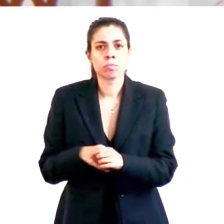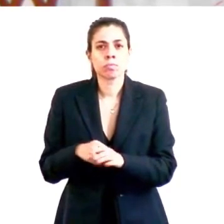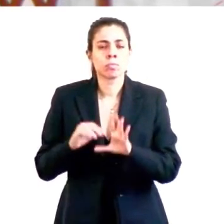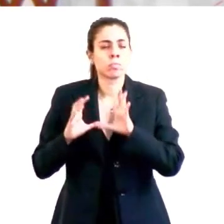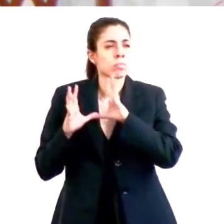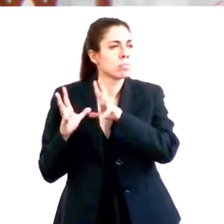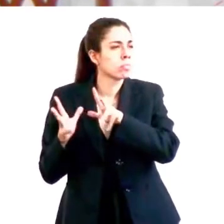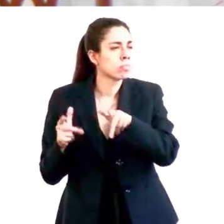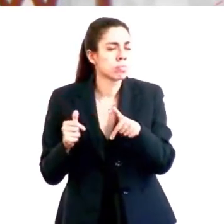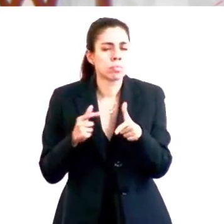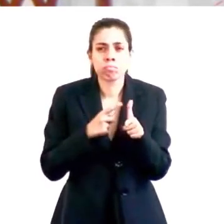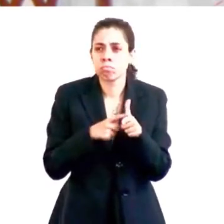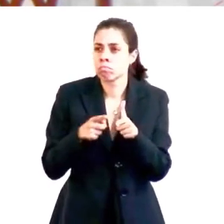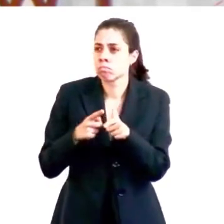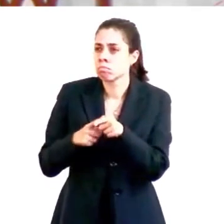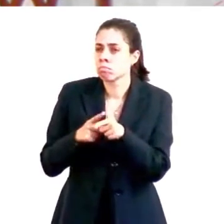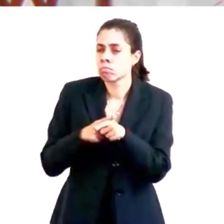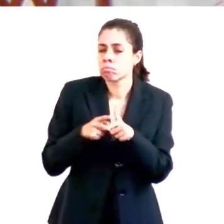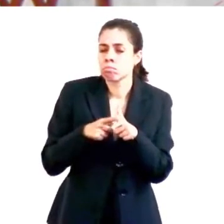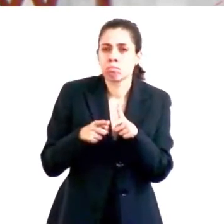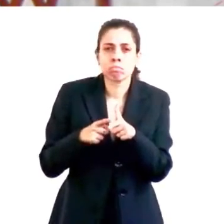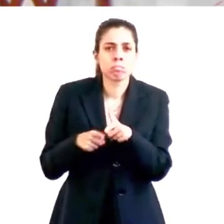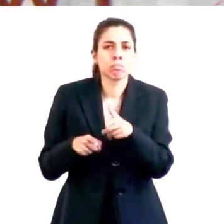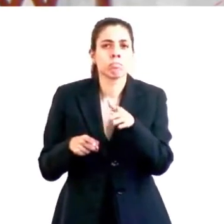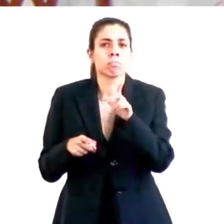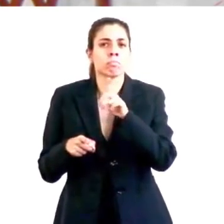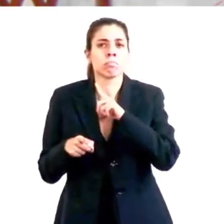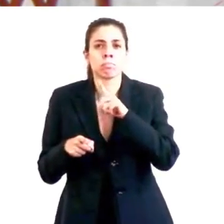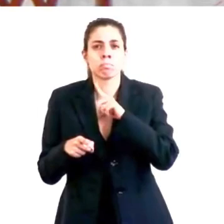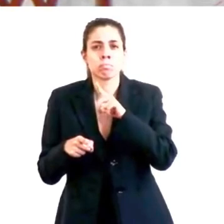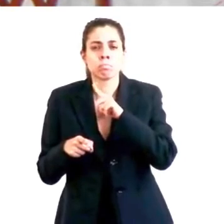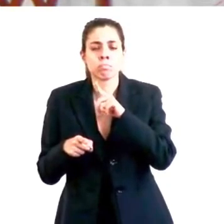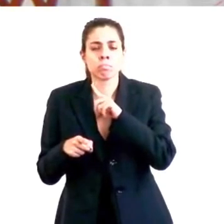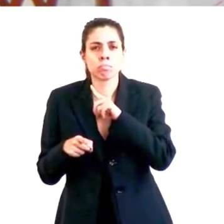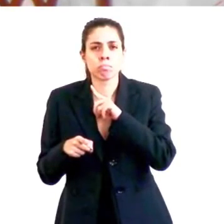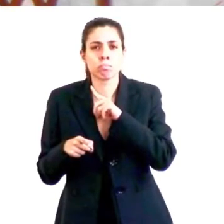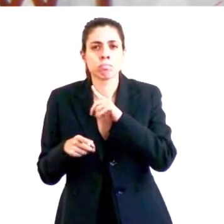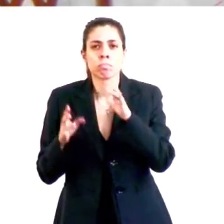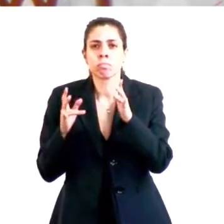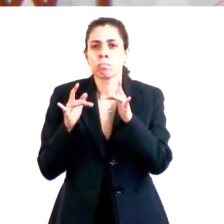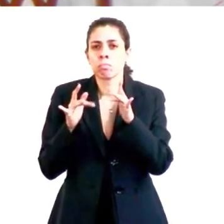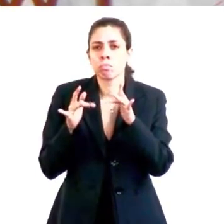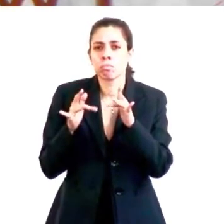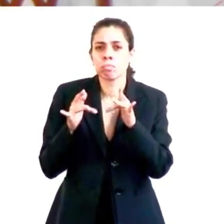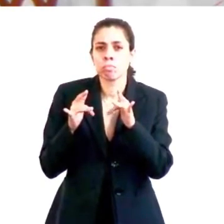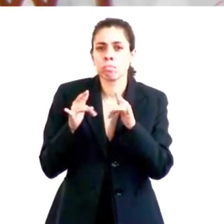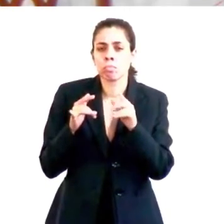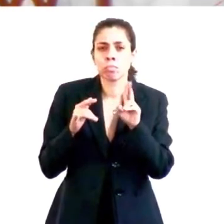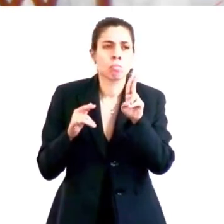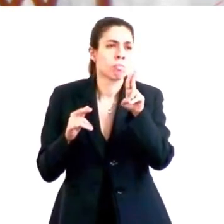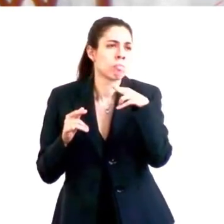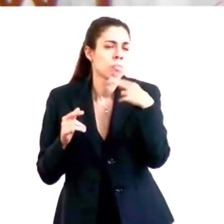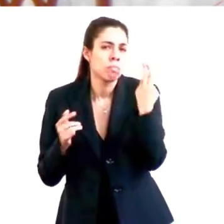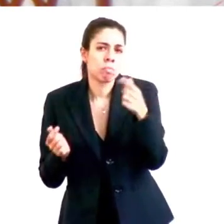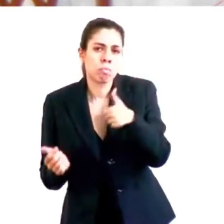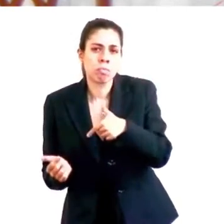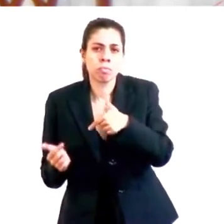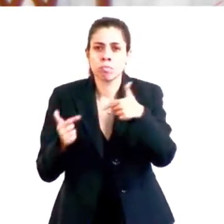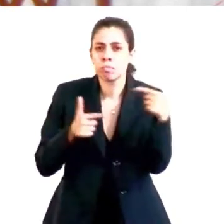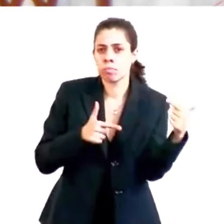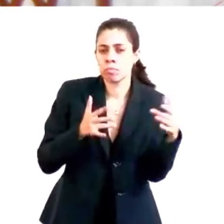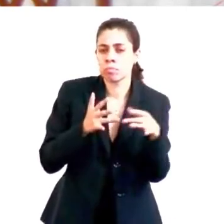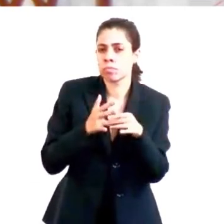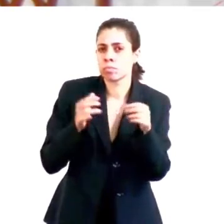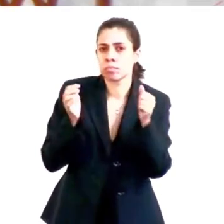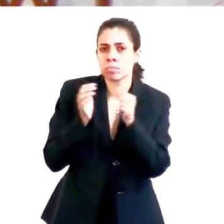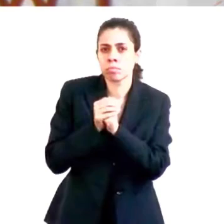em oculto fazendo com a sua namorada, daquilo que em oculto você está fazendo, mesmo casado, contra a sua esposa,